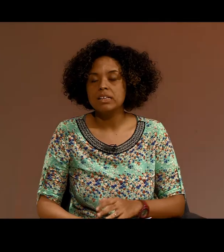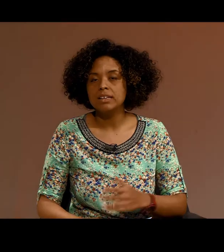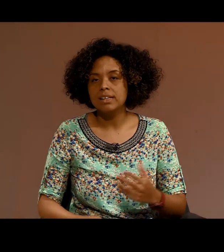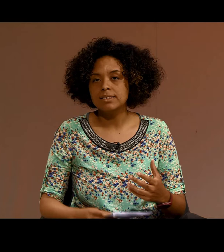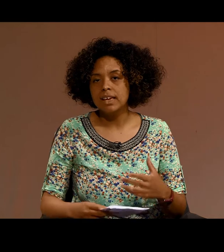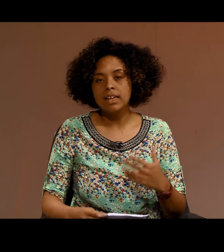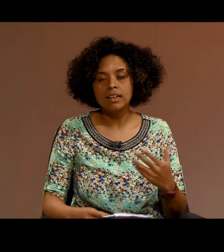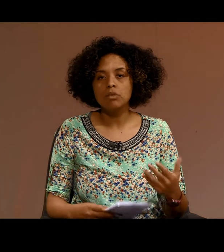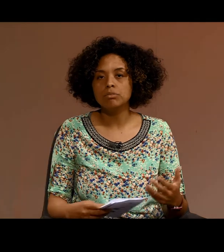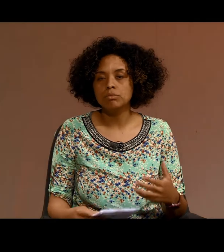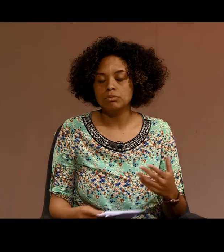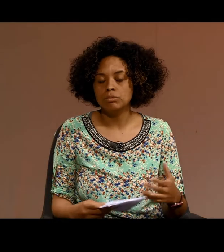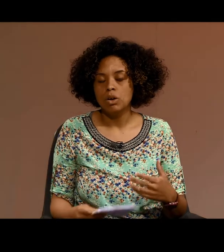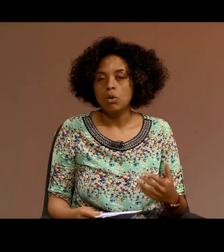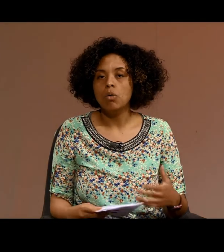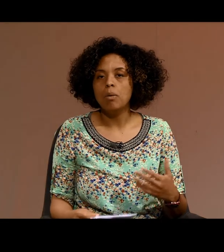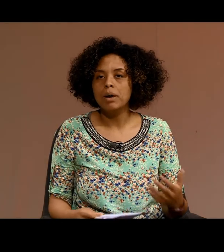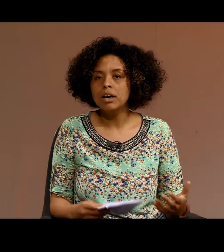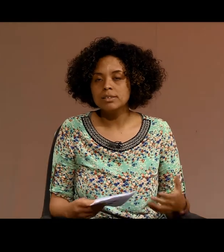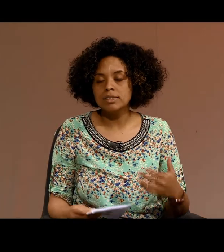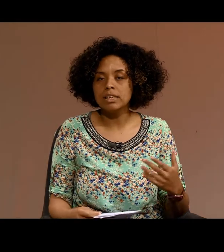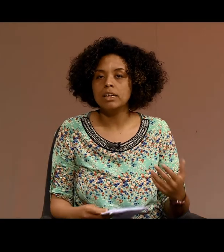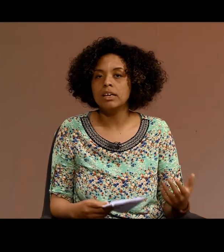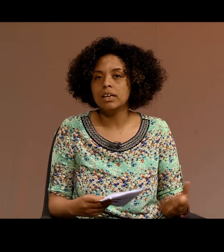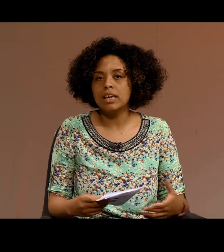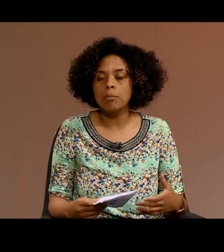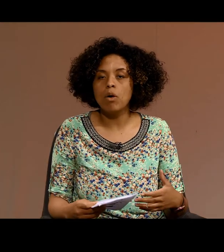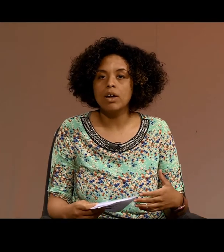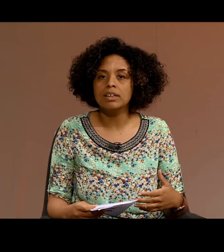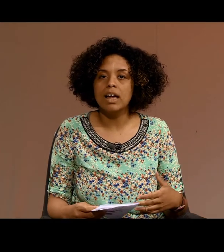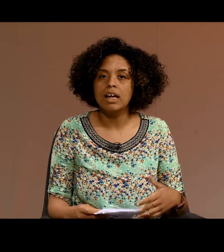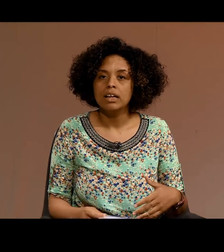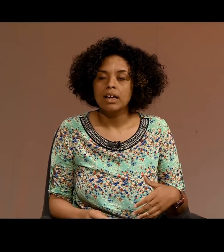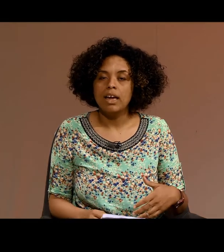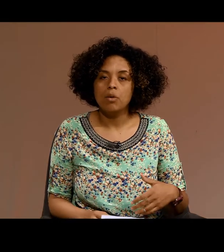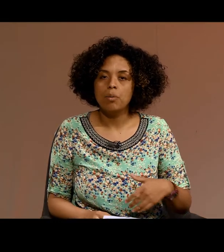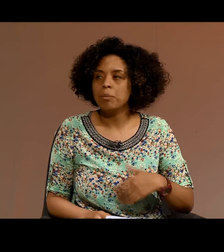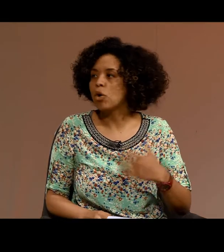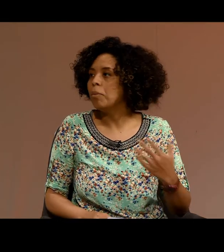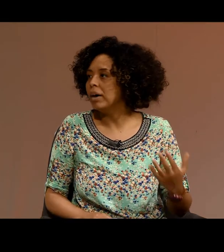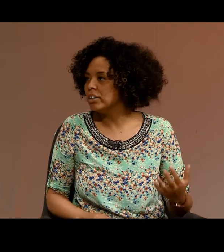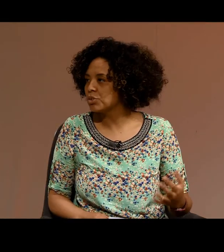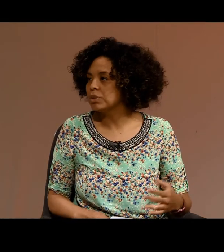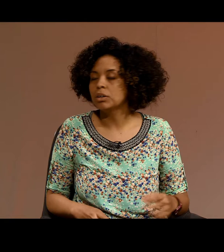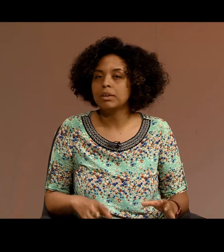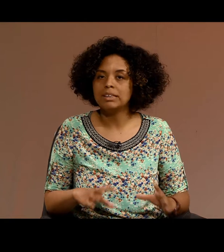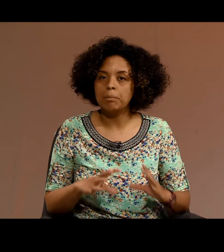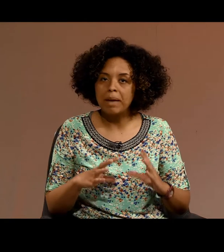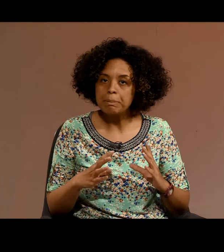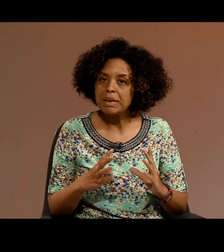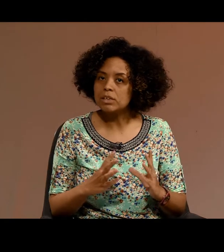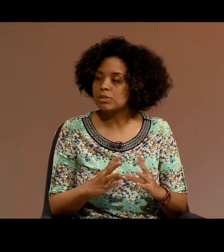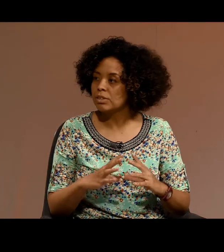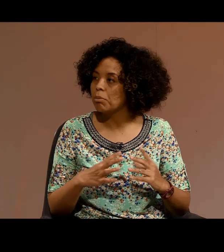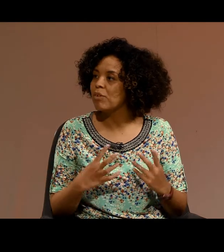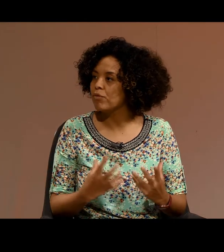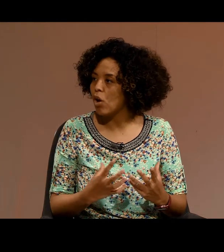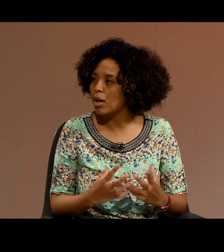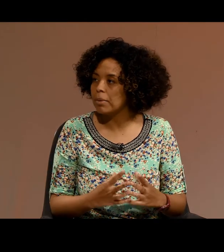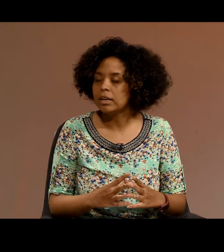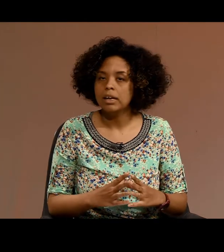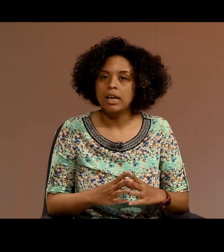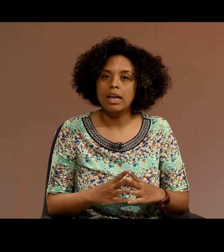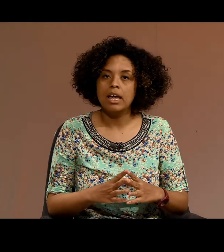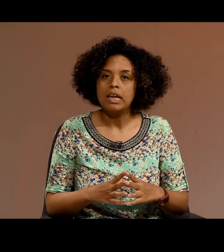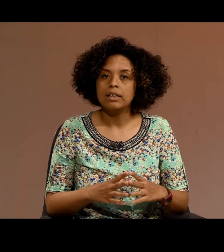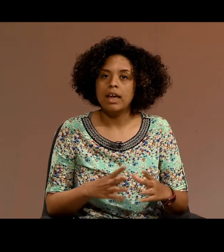vai trazer, né? Um romance que aborda um amor romântico, então ele está bem preso assim numa